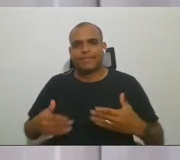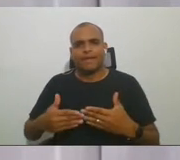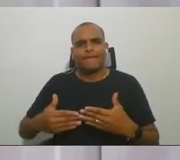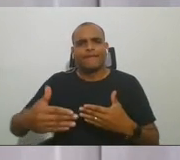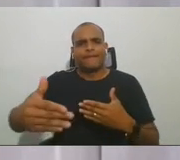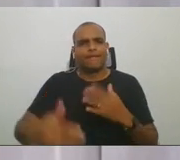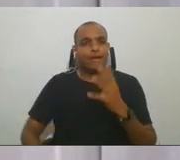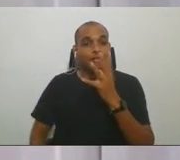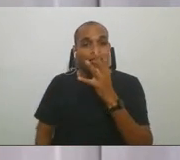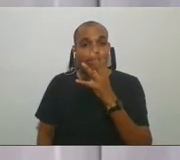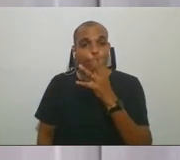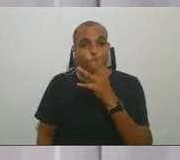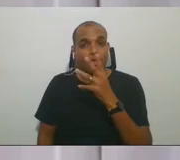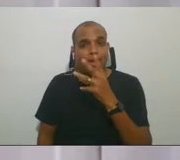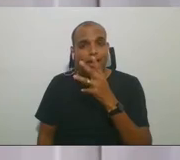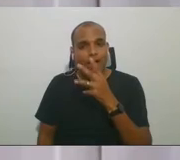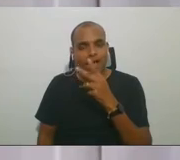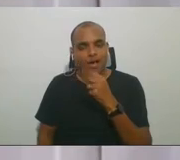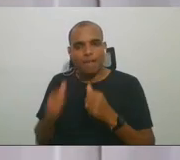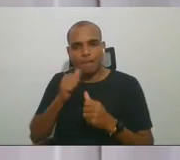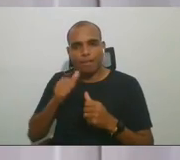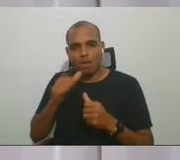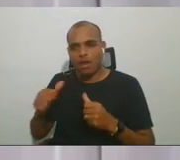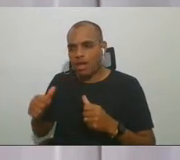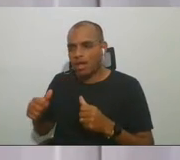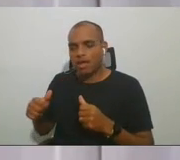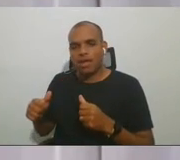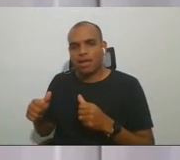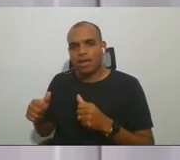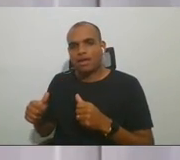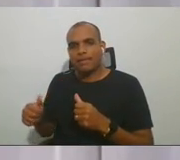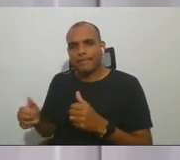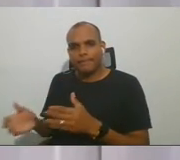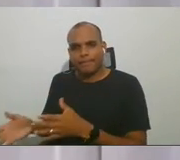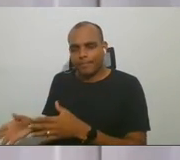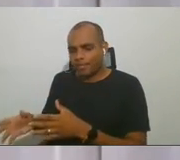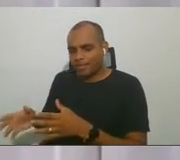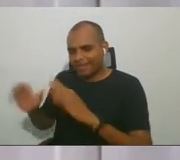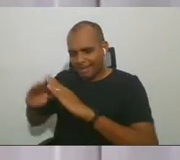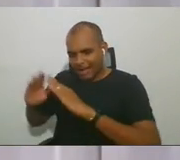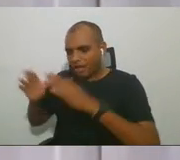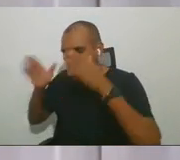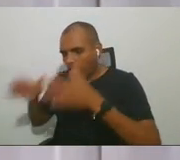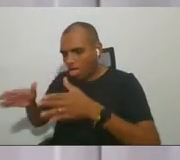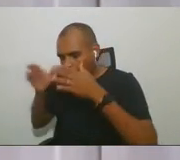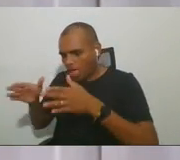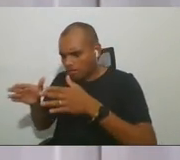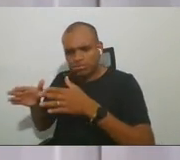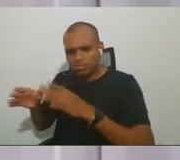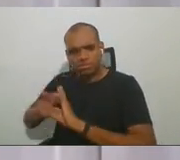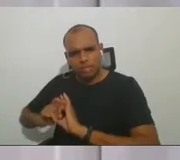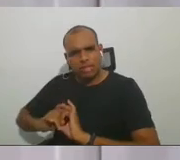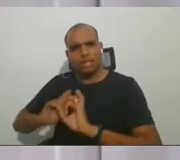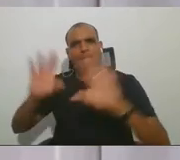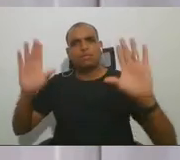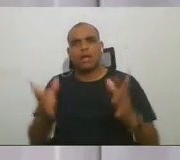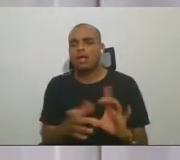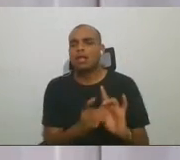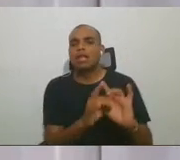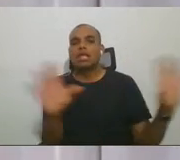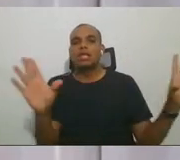demorar. Quer dizer que existe uma retaguarda estratégica que recai sobre os corpos femininos. Durante a